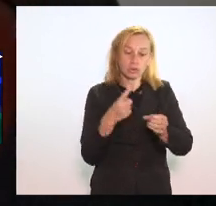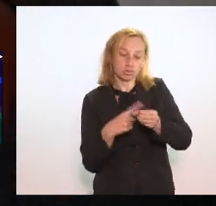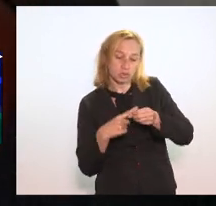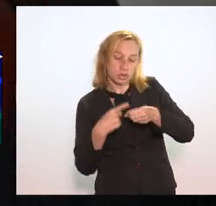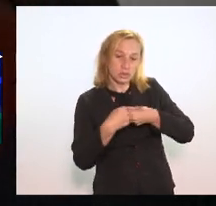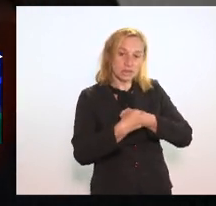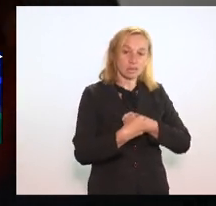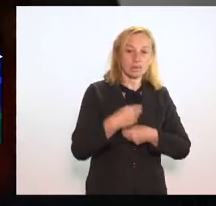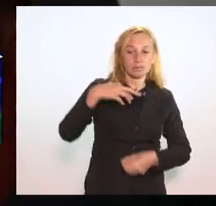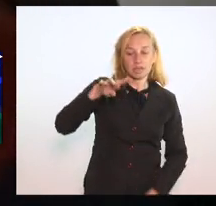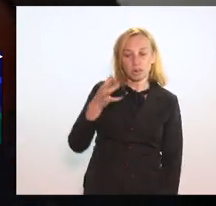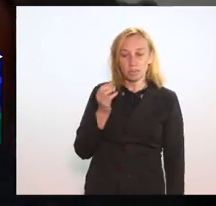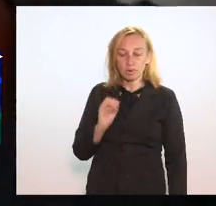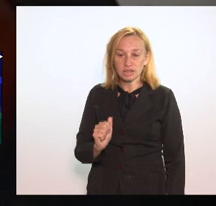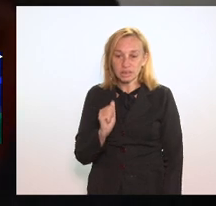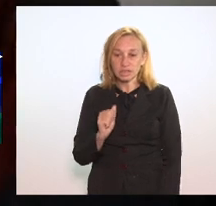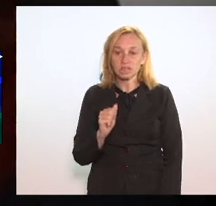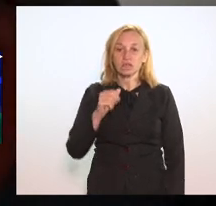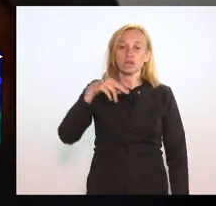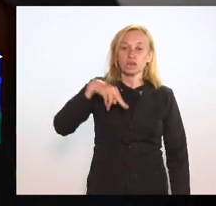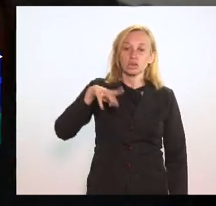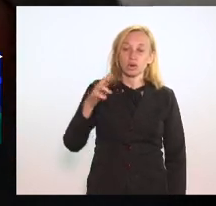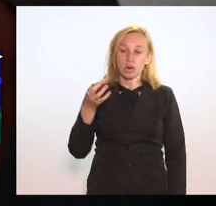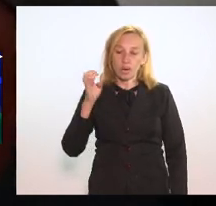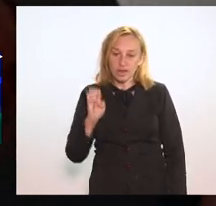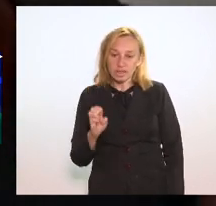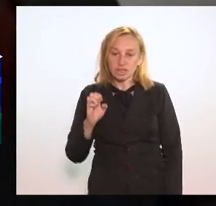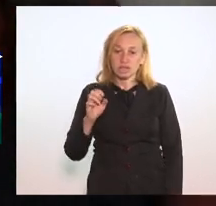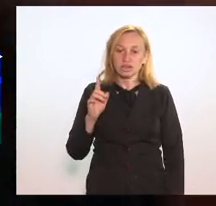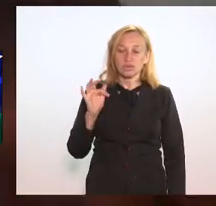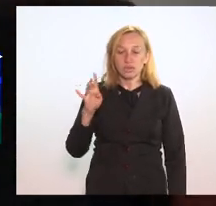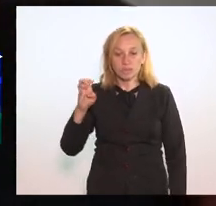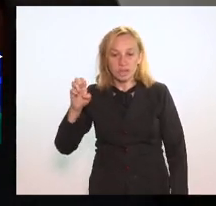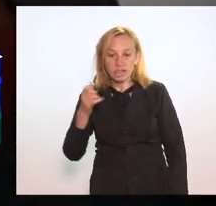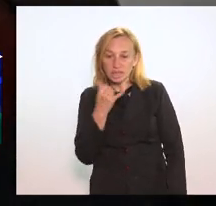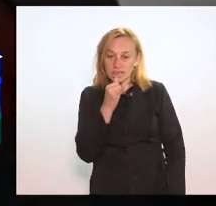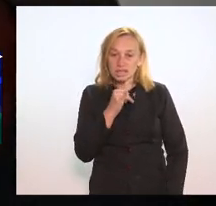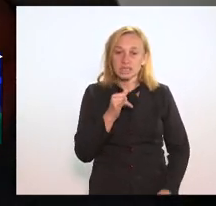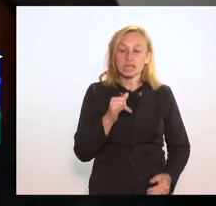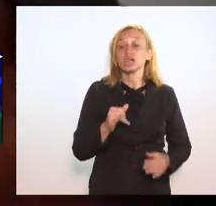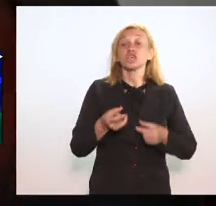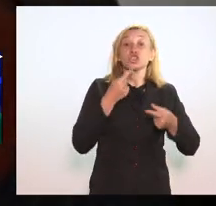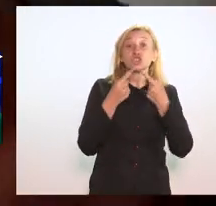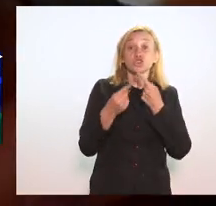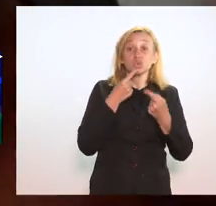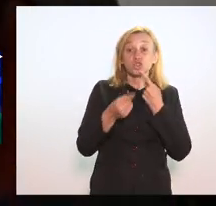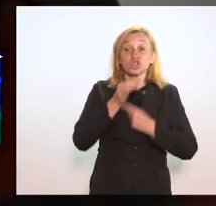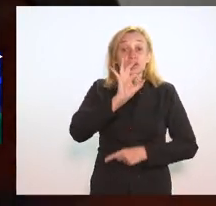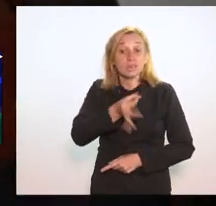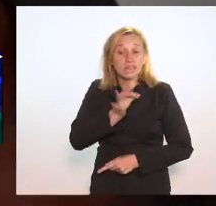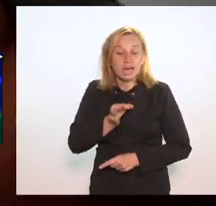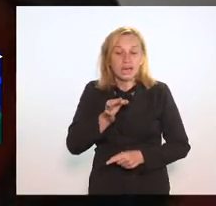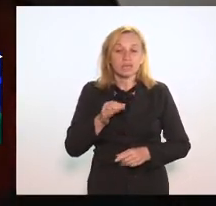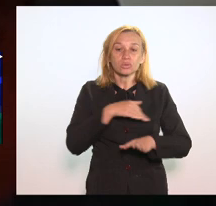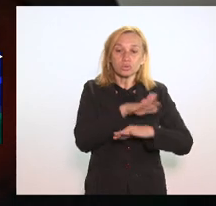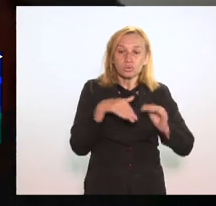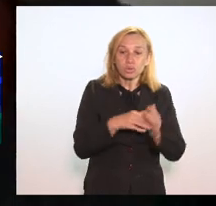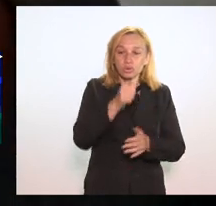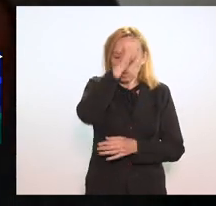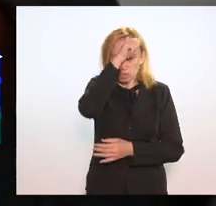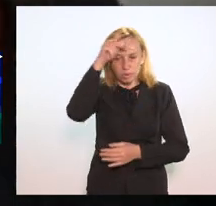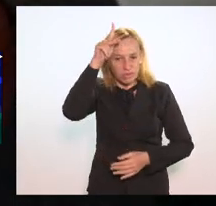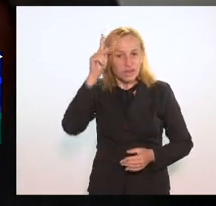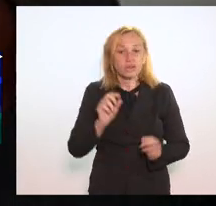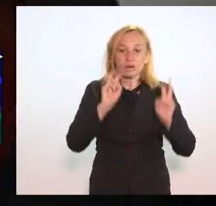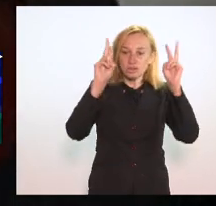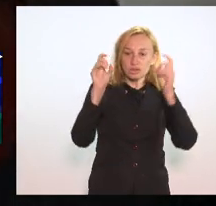metropolitana do Noroeste Fluminense e discutido regionalmente com esse municípios para descrever